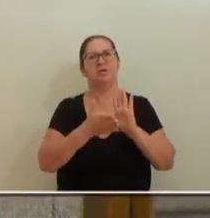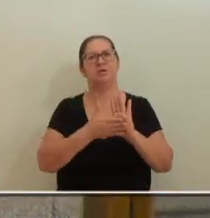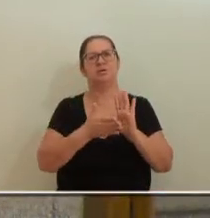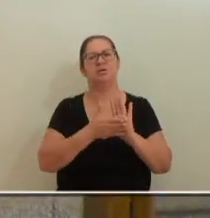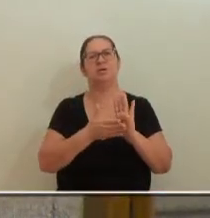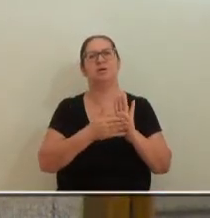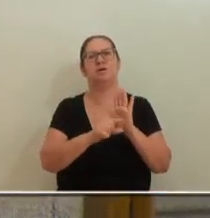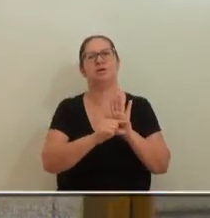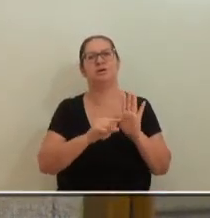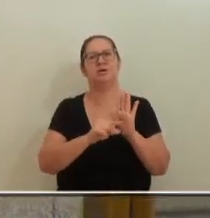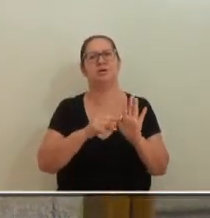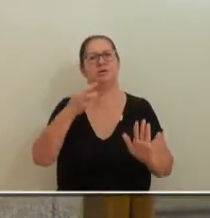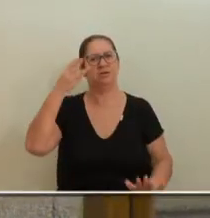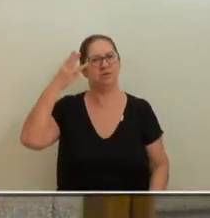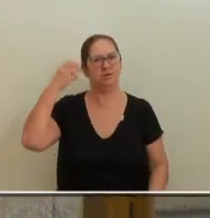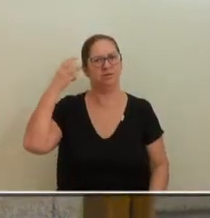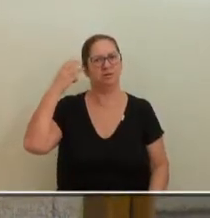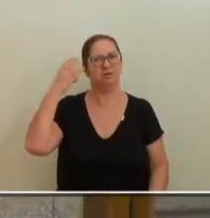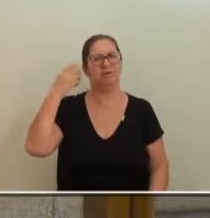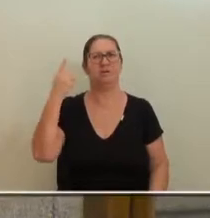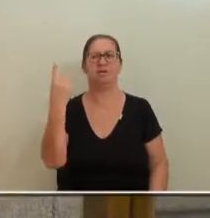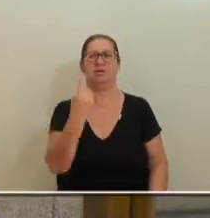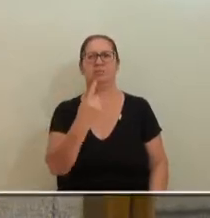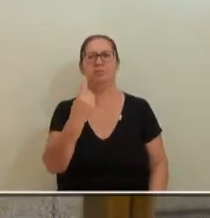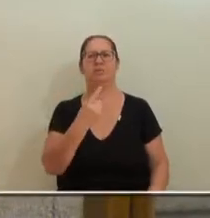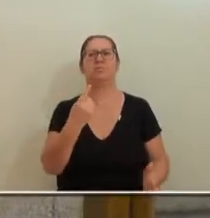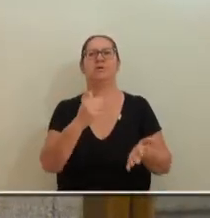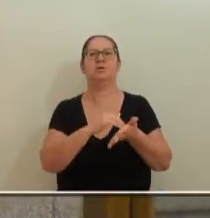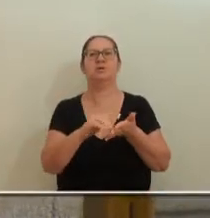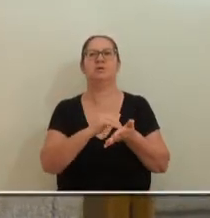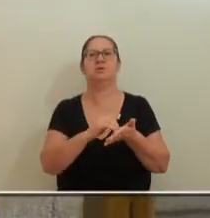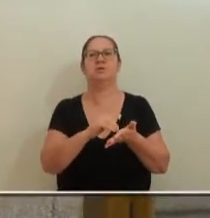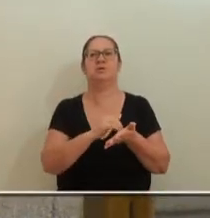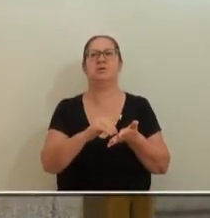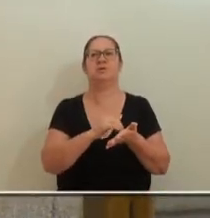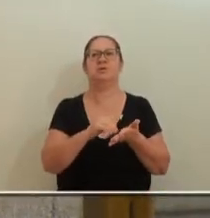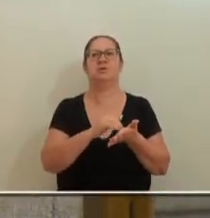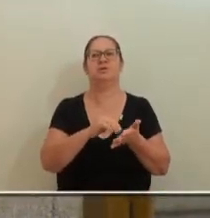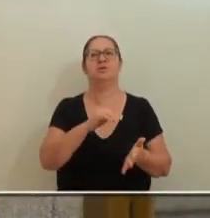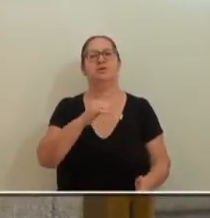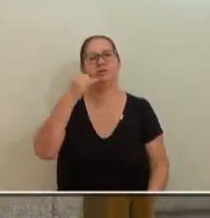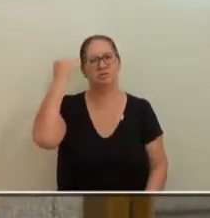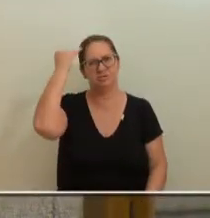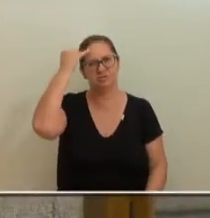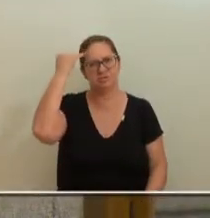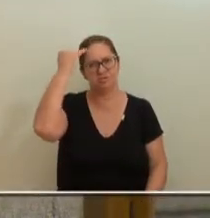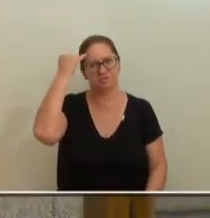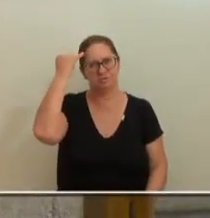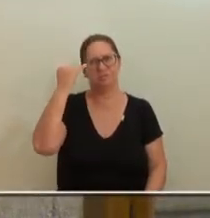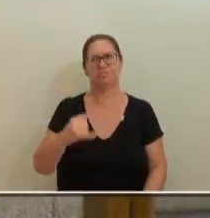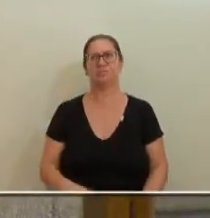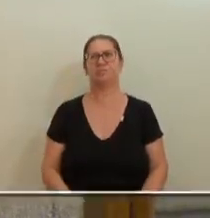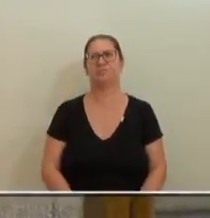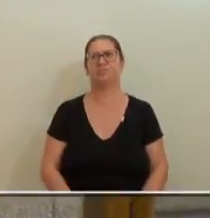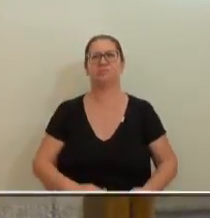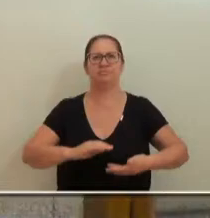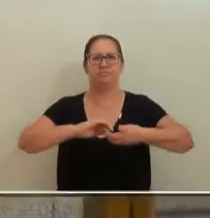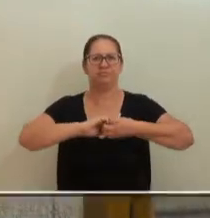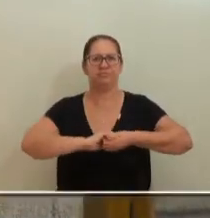autor, Calito Stockel, e primeiro secretário desta Casa de Leis, Jairo Cardoso.